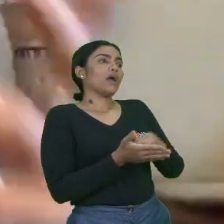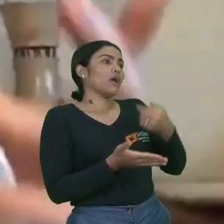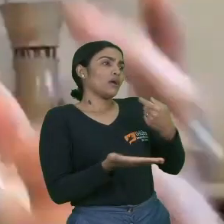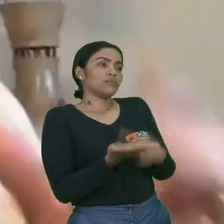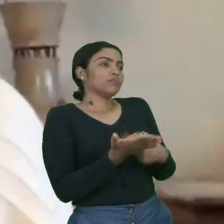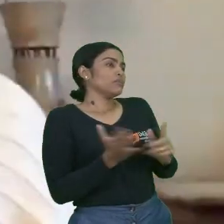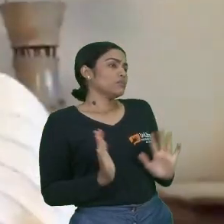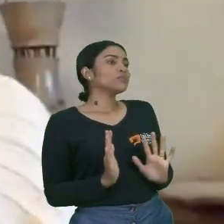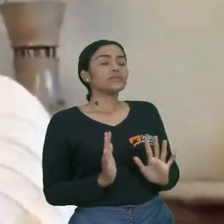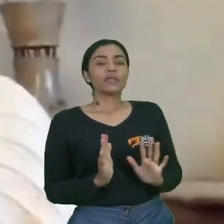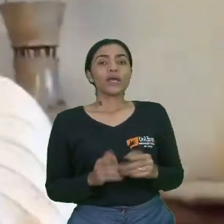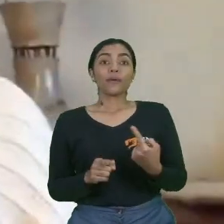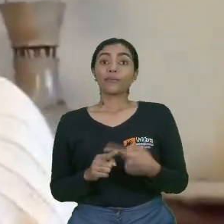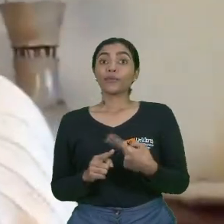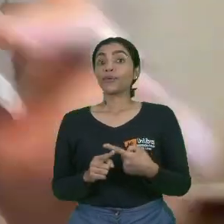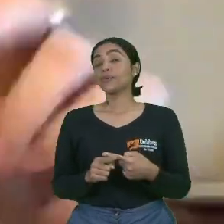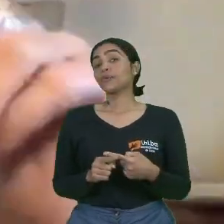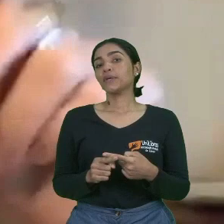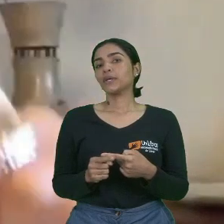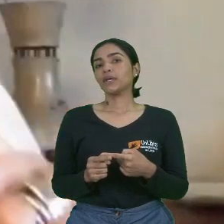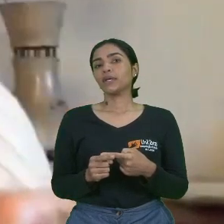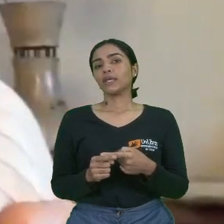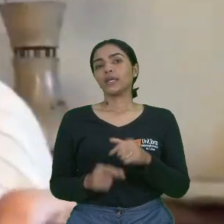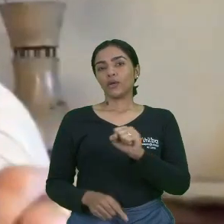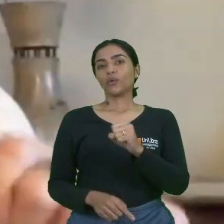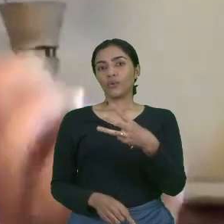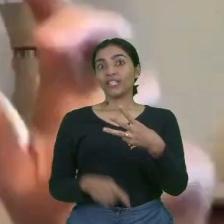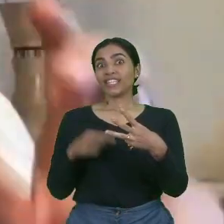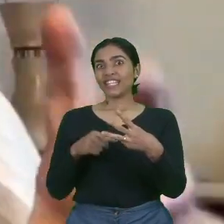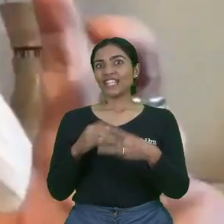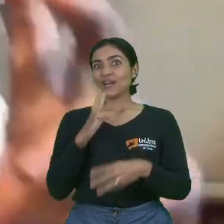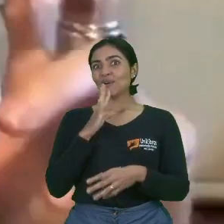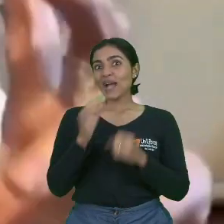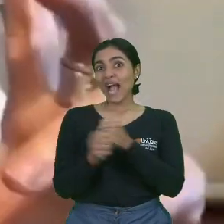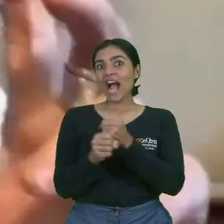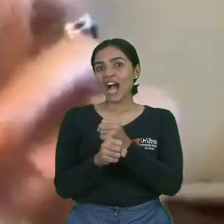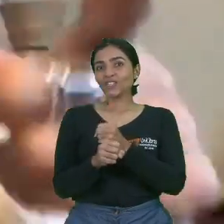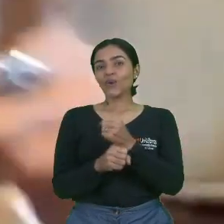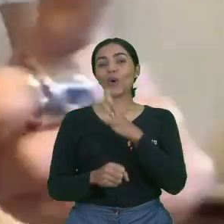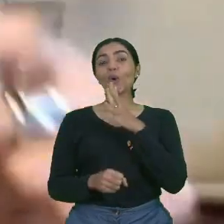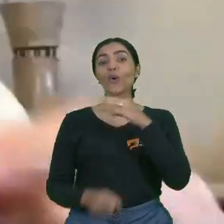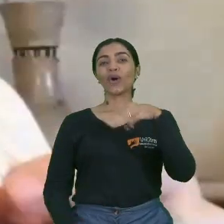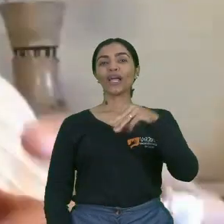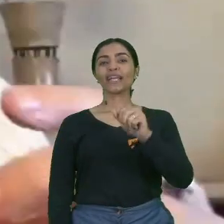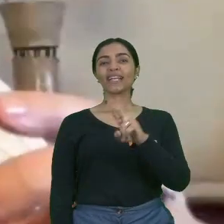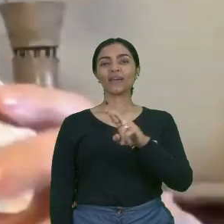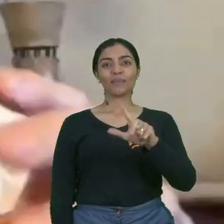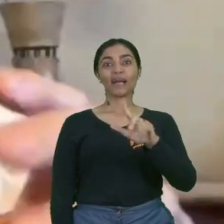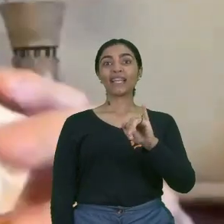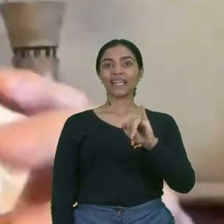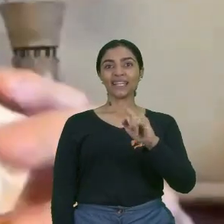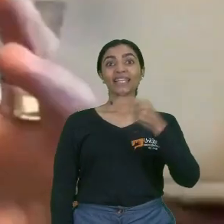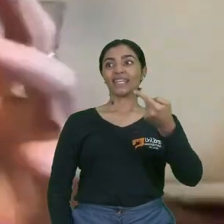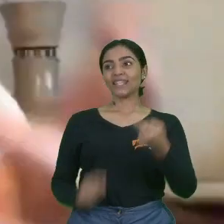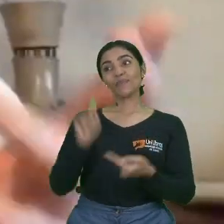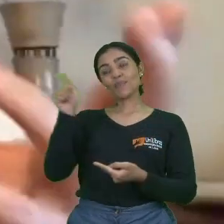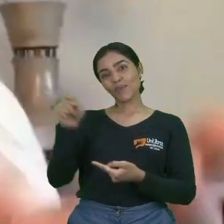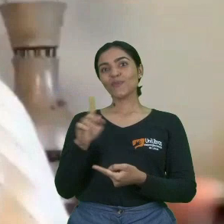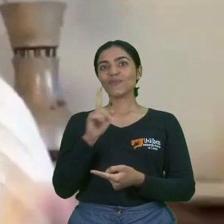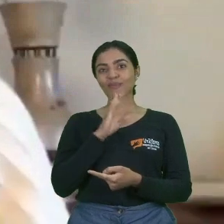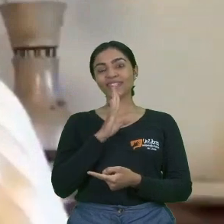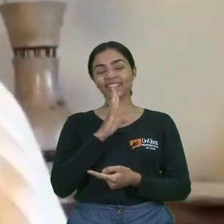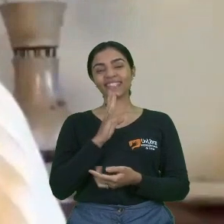porque ele continua 83 foi quando eu conheci a Marli e logo depois você é